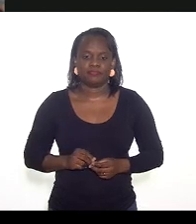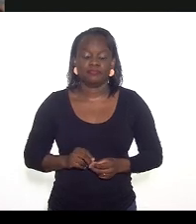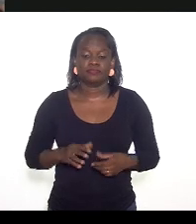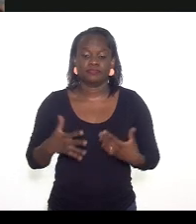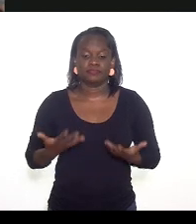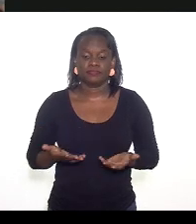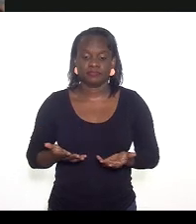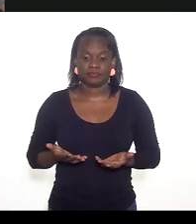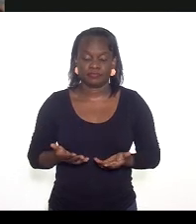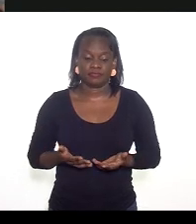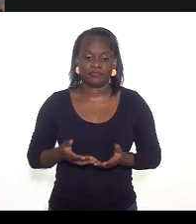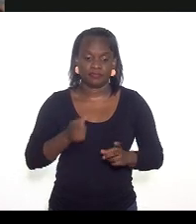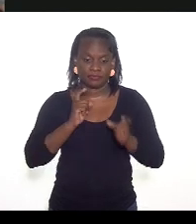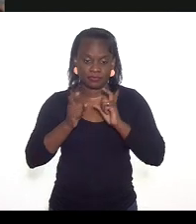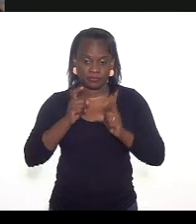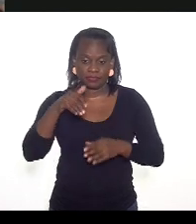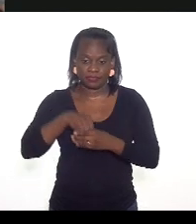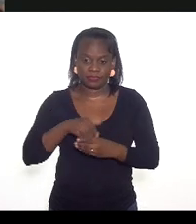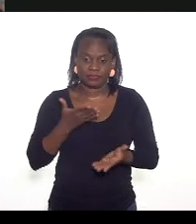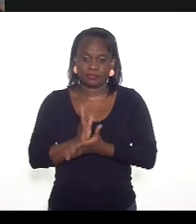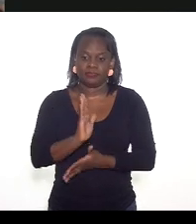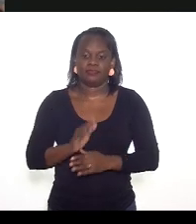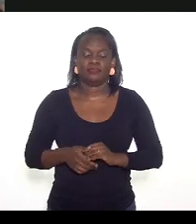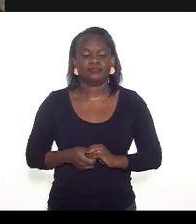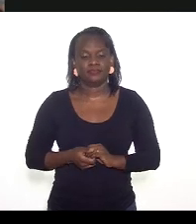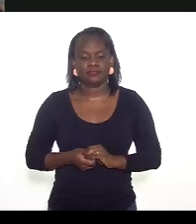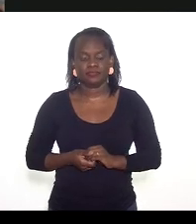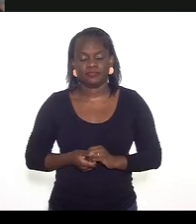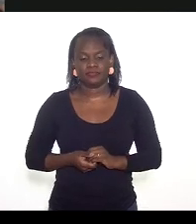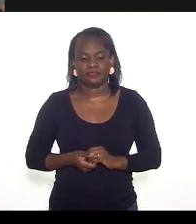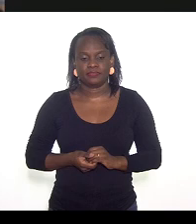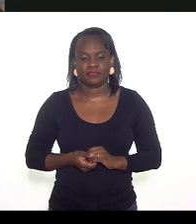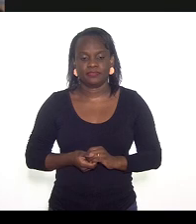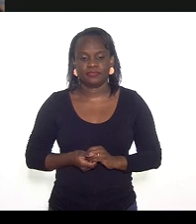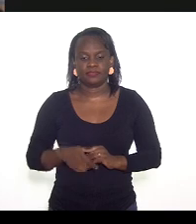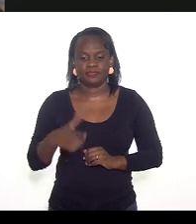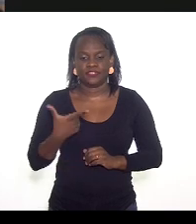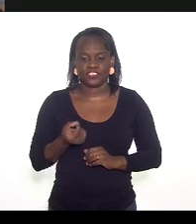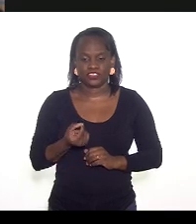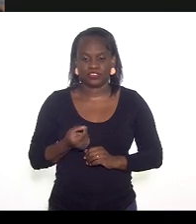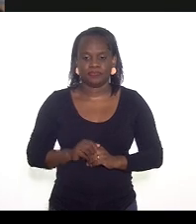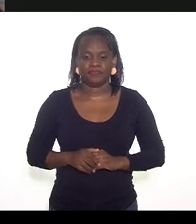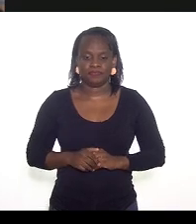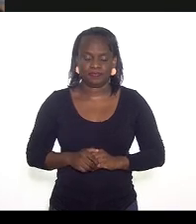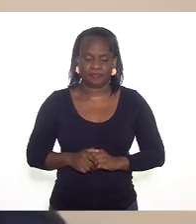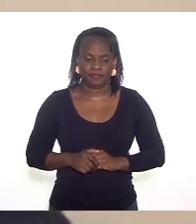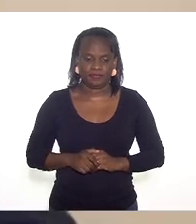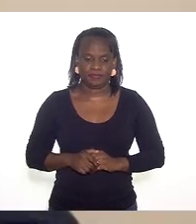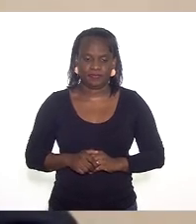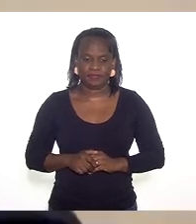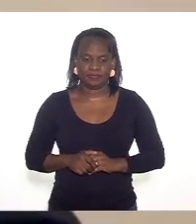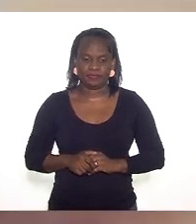Então, em discussão e votação, aprovado. 20.